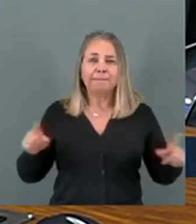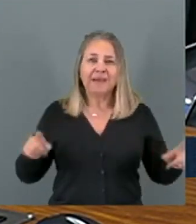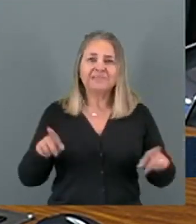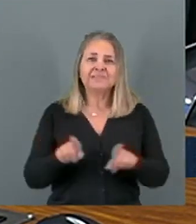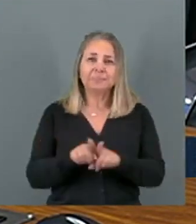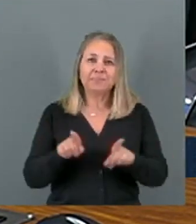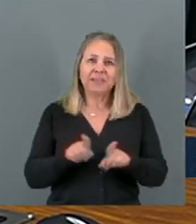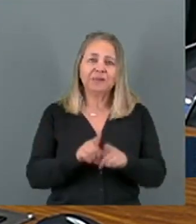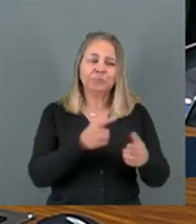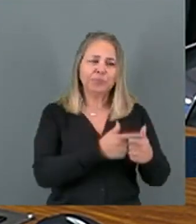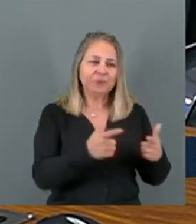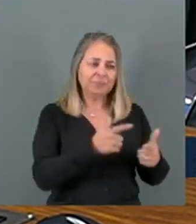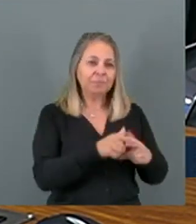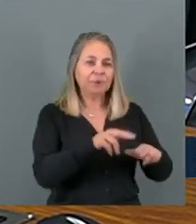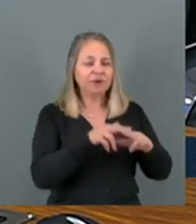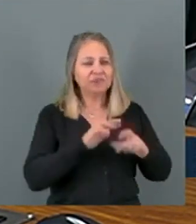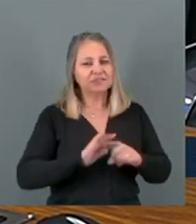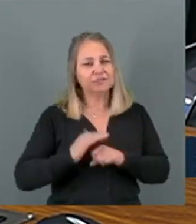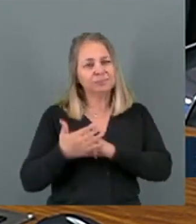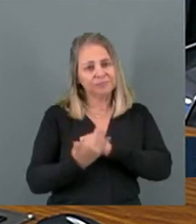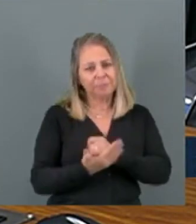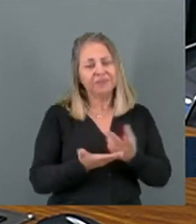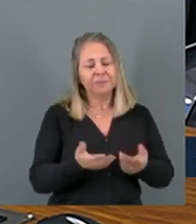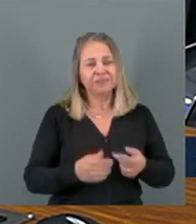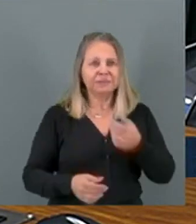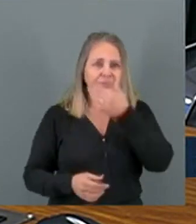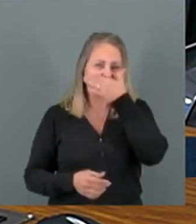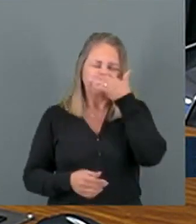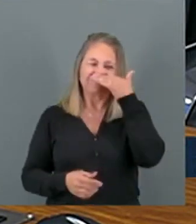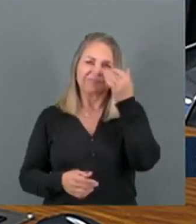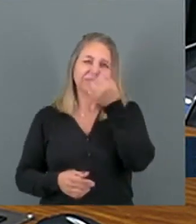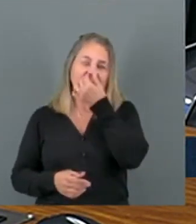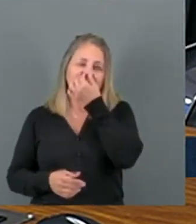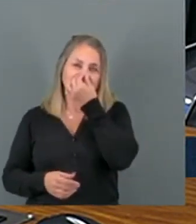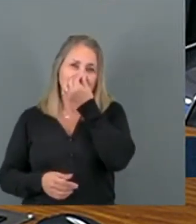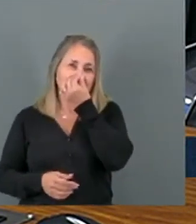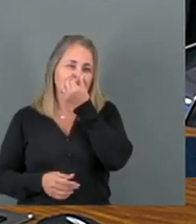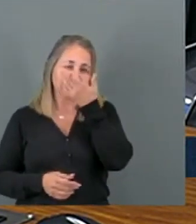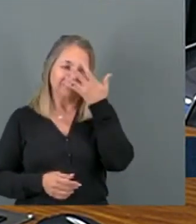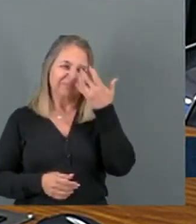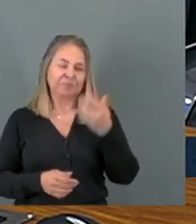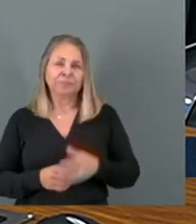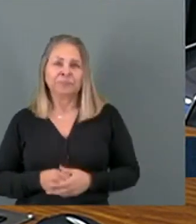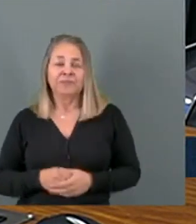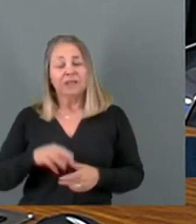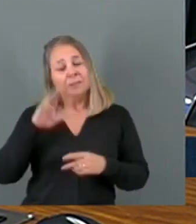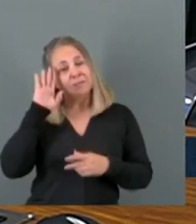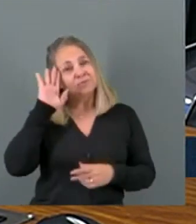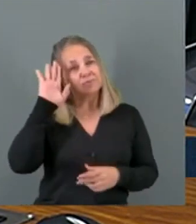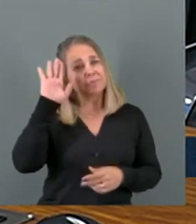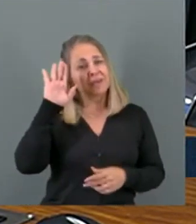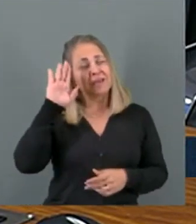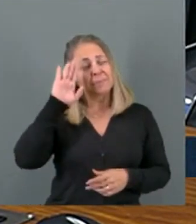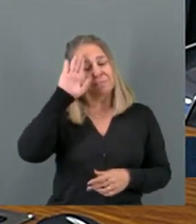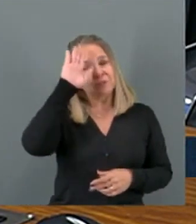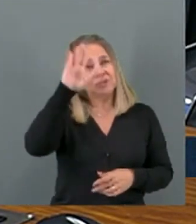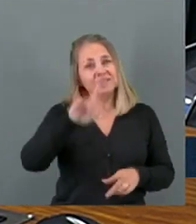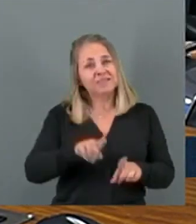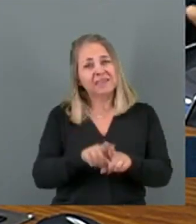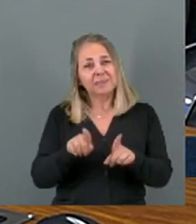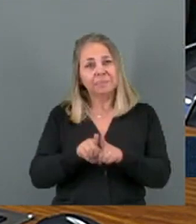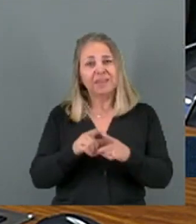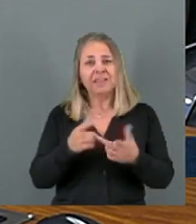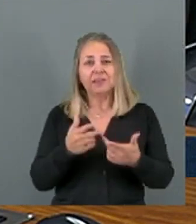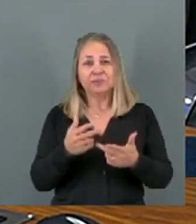agudizadas em razão da crise. Então, aqui, para visualizar essa questão, então aqui como é que estava nos anos